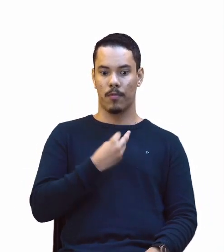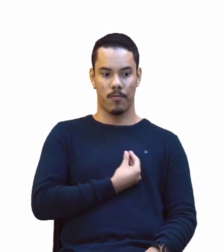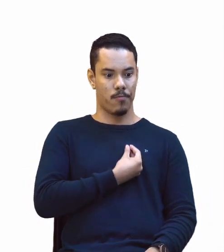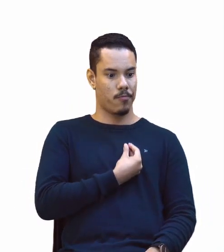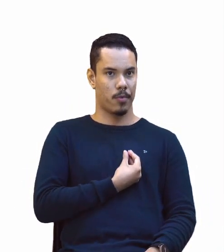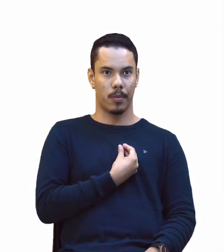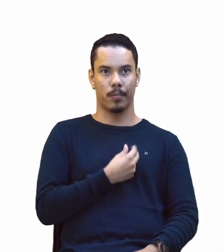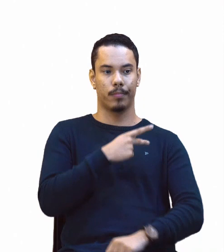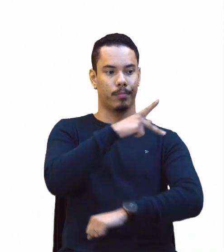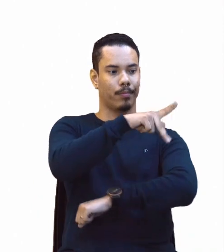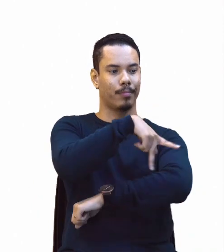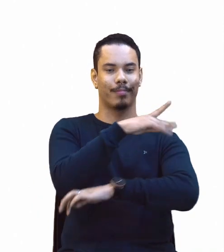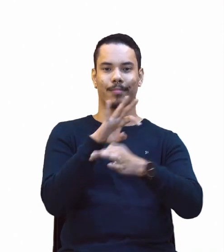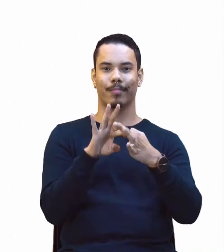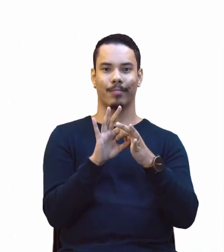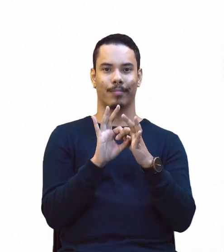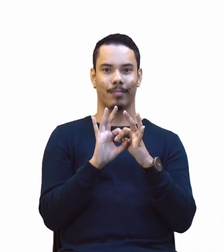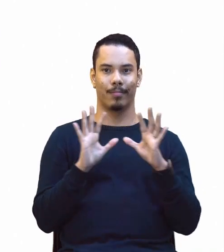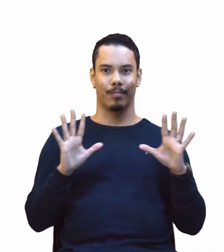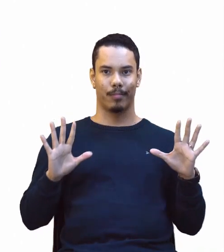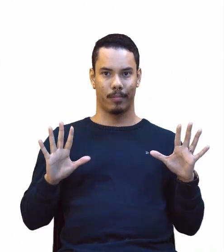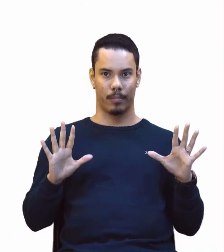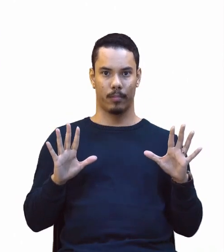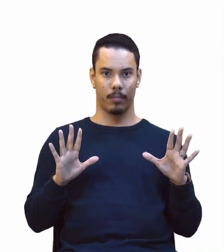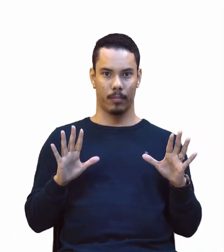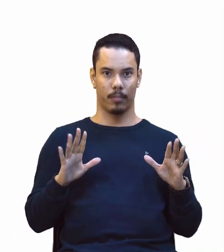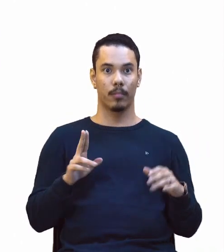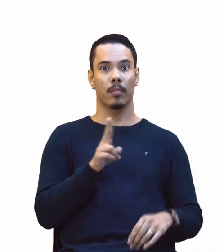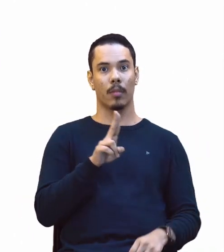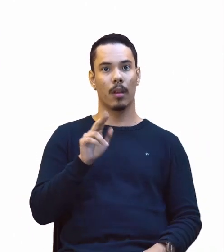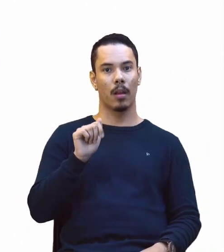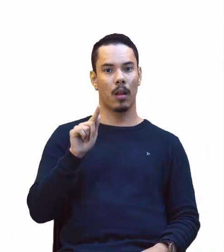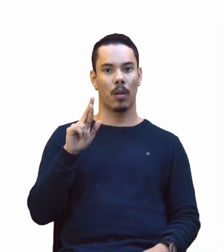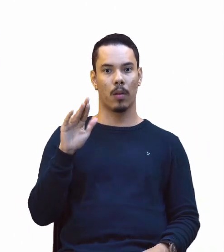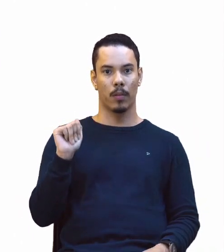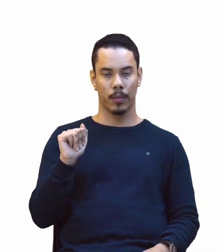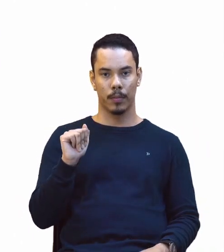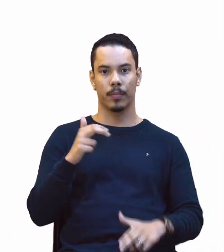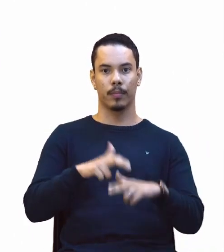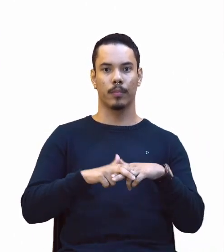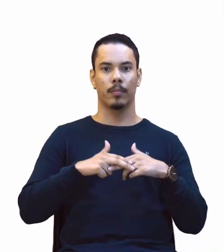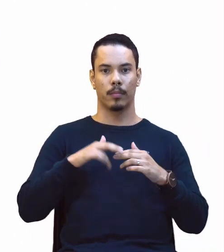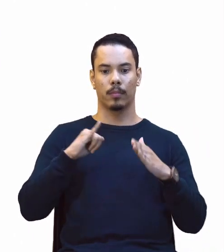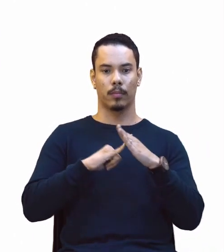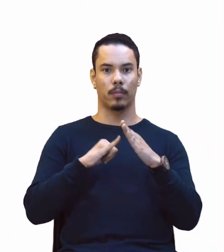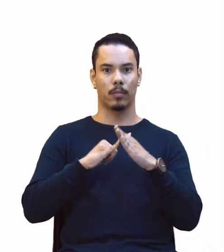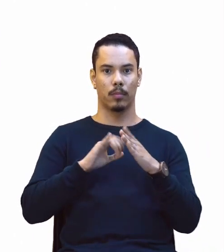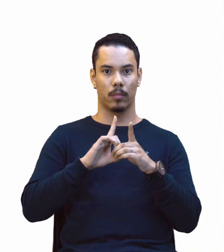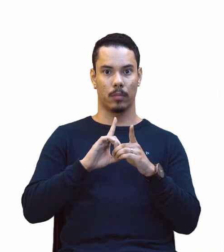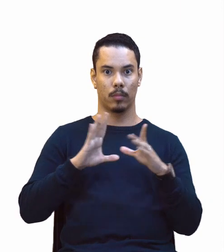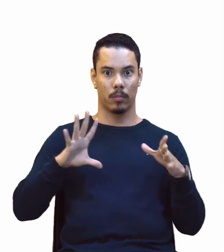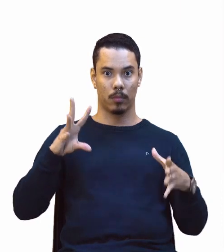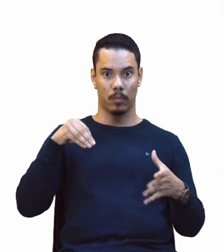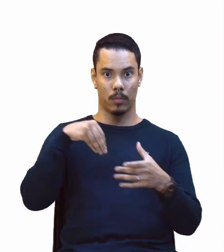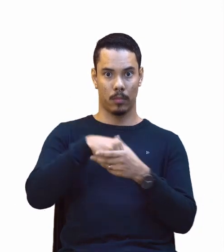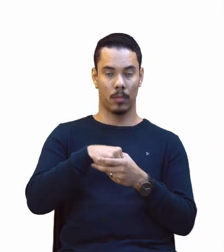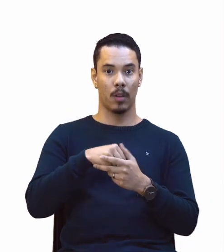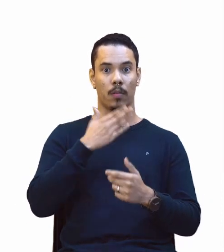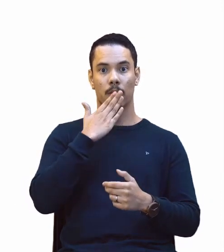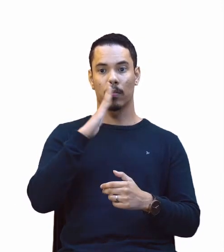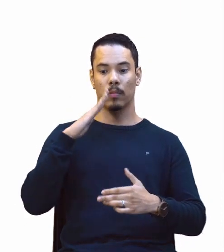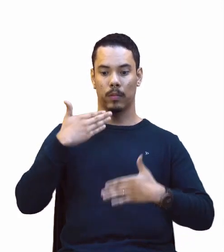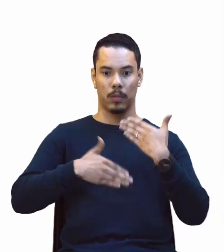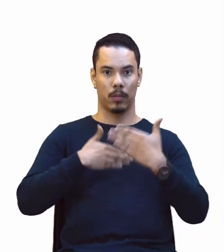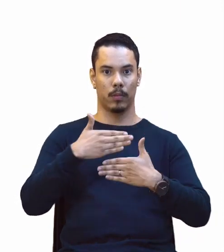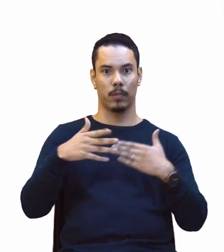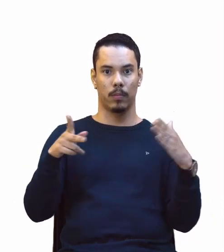praça pública. A praça pública é a ágora. As instituições democráticas atenienses favoreceu o desenvolvimento